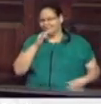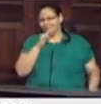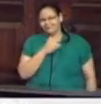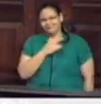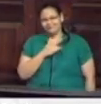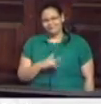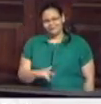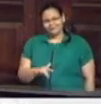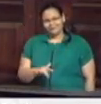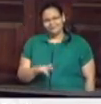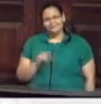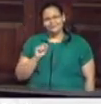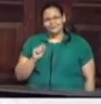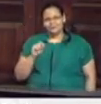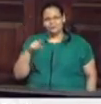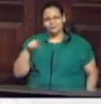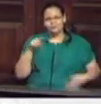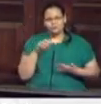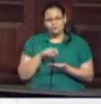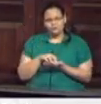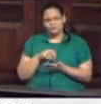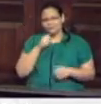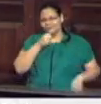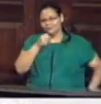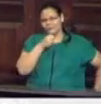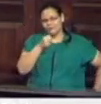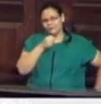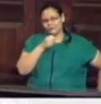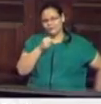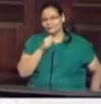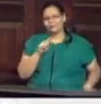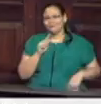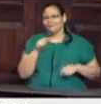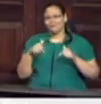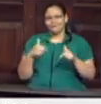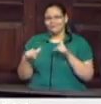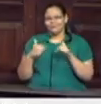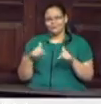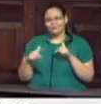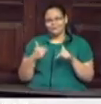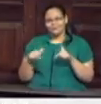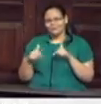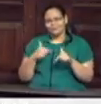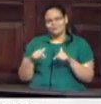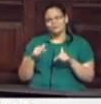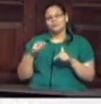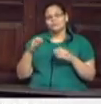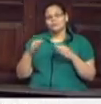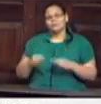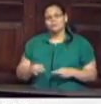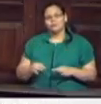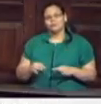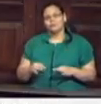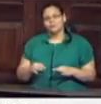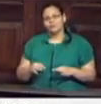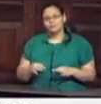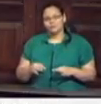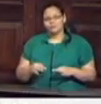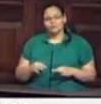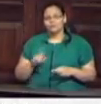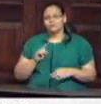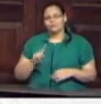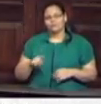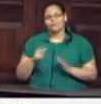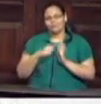lamentar que esse órgão aí da imprensa não está trabalhando. Certamente gostaria de estar enganado. Não é um órgão, é